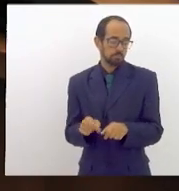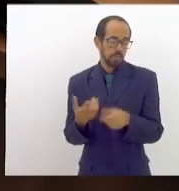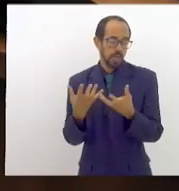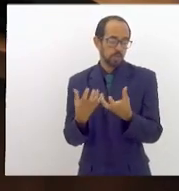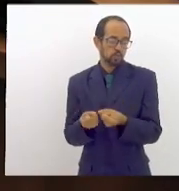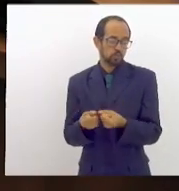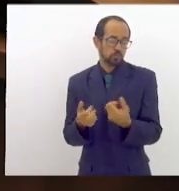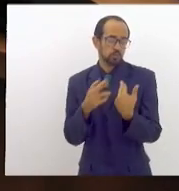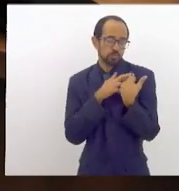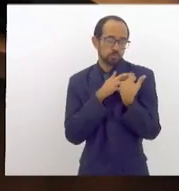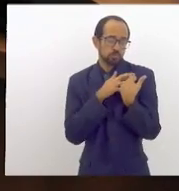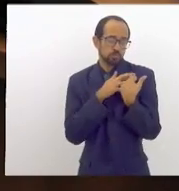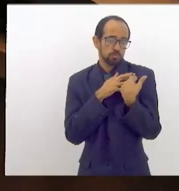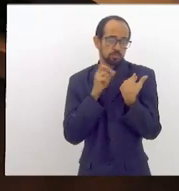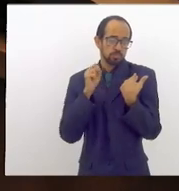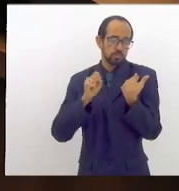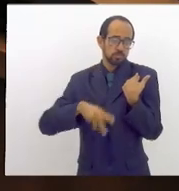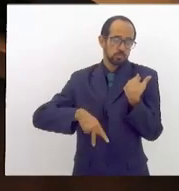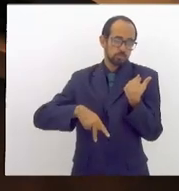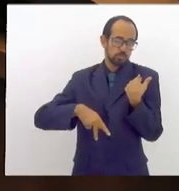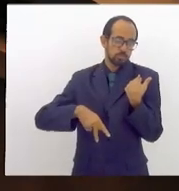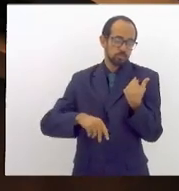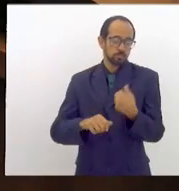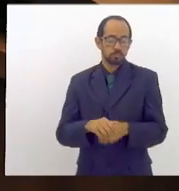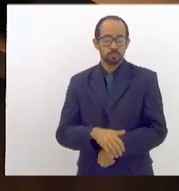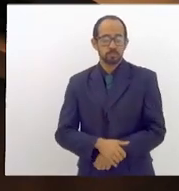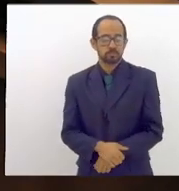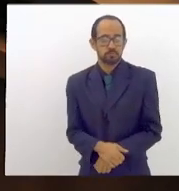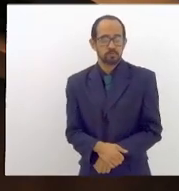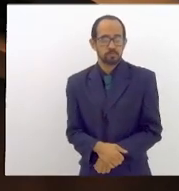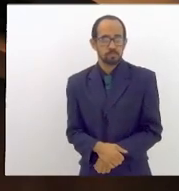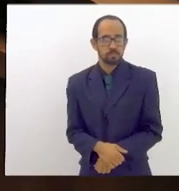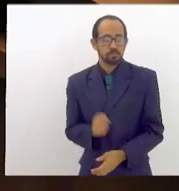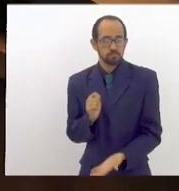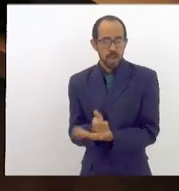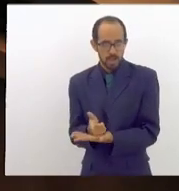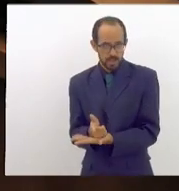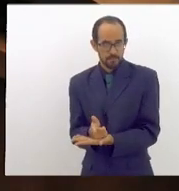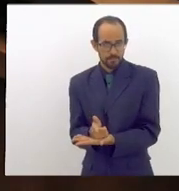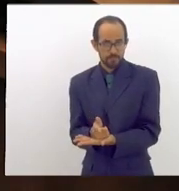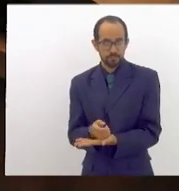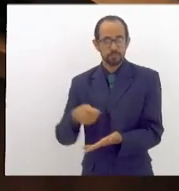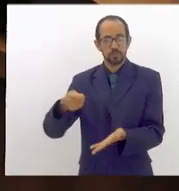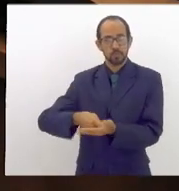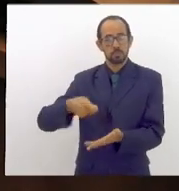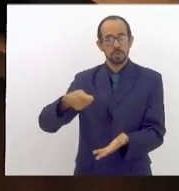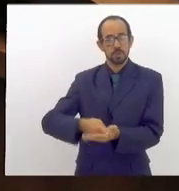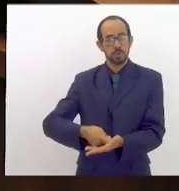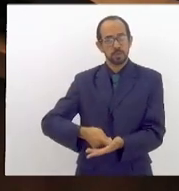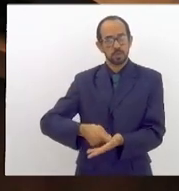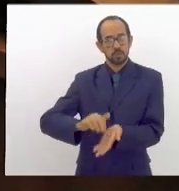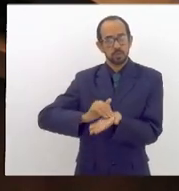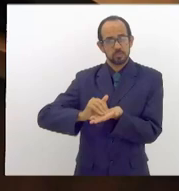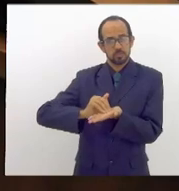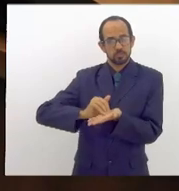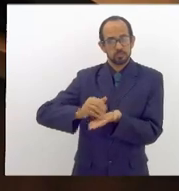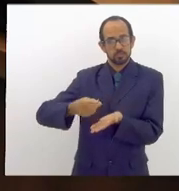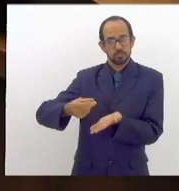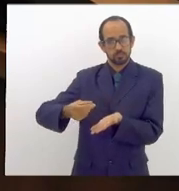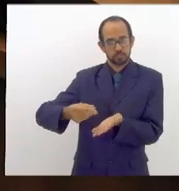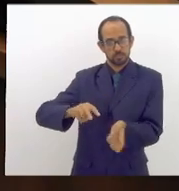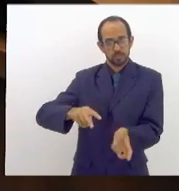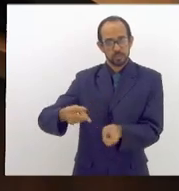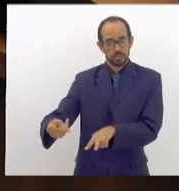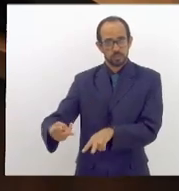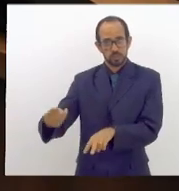um pagamento de inativo e pensionista Obrigado com o tesouro que já não tinha transferir esse